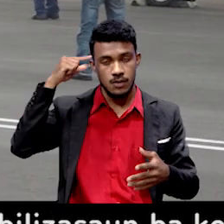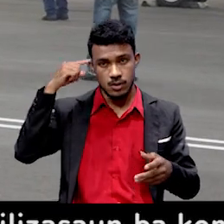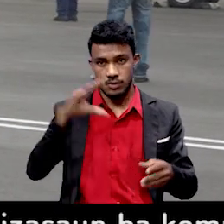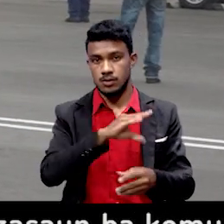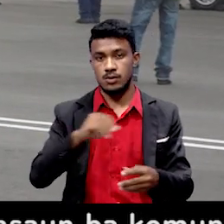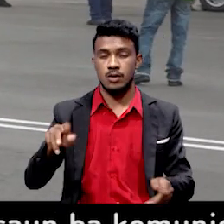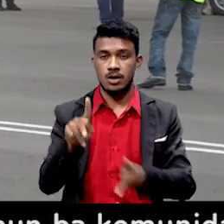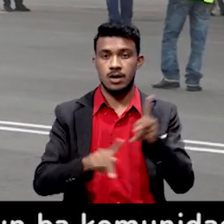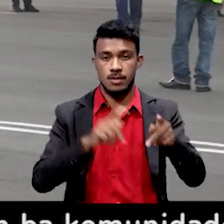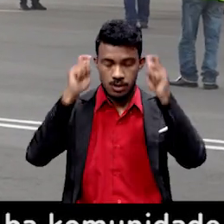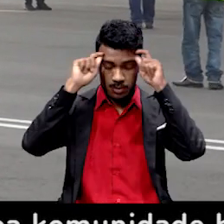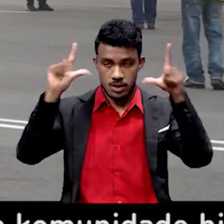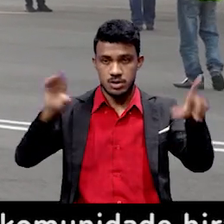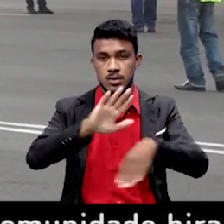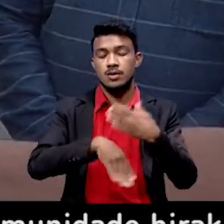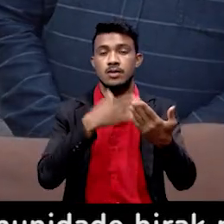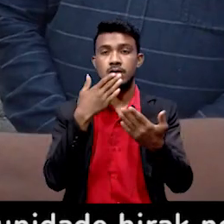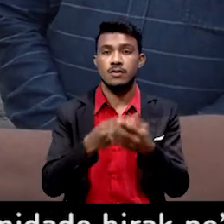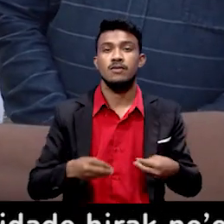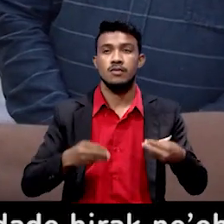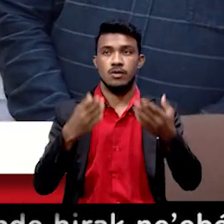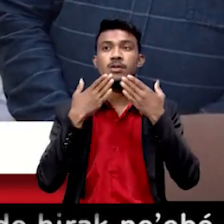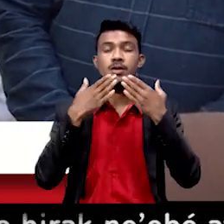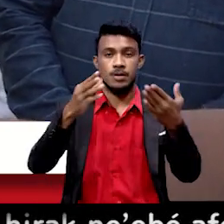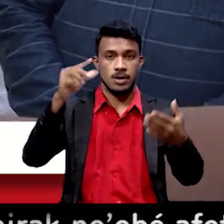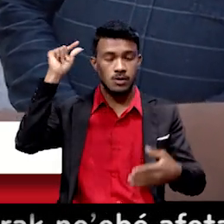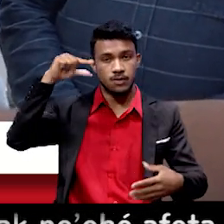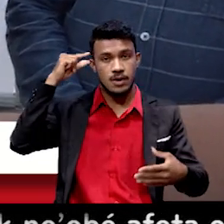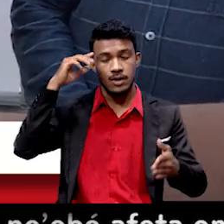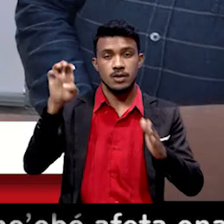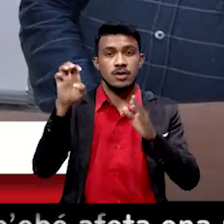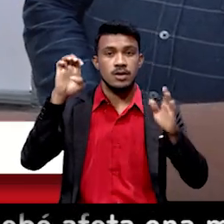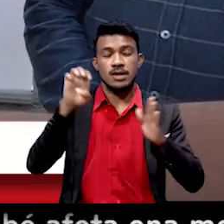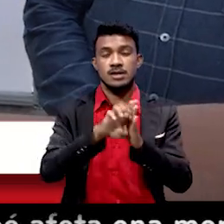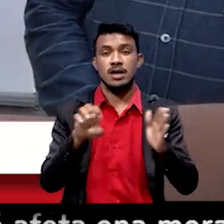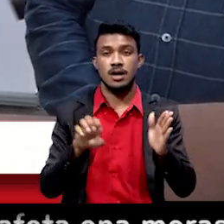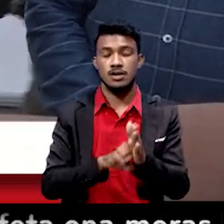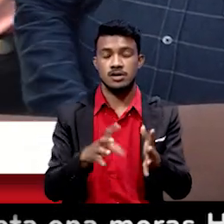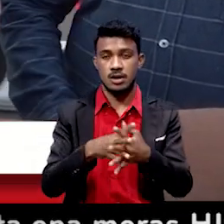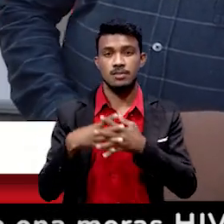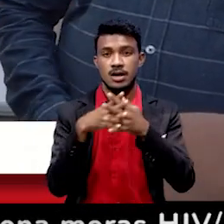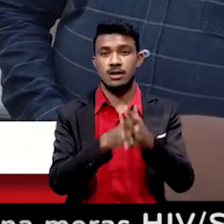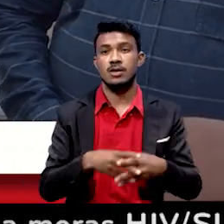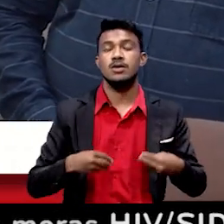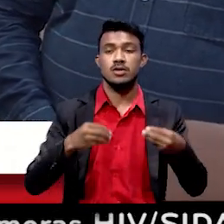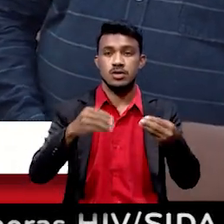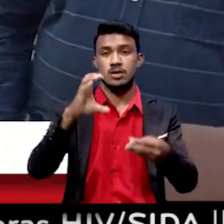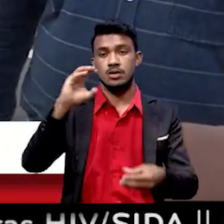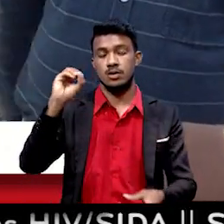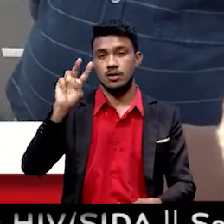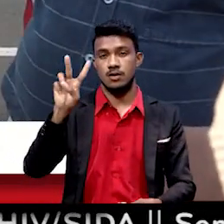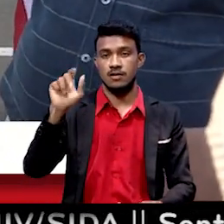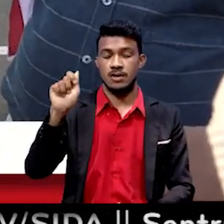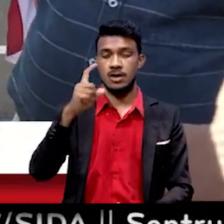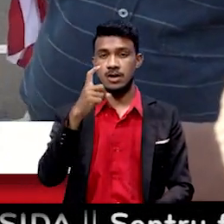Nenara, agora estou obrigado bem para o governo dos Estados Unidos da América, o Rusi Covax Facility, no NEMOS,